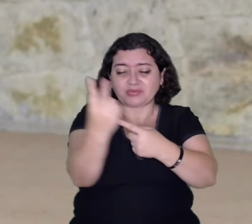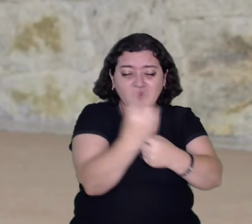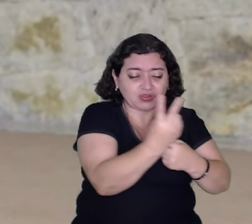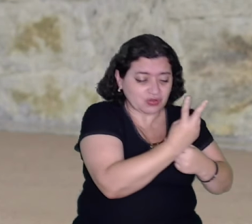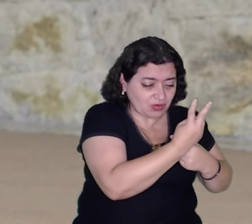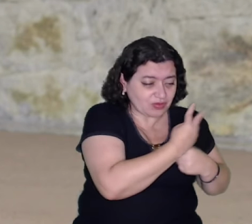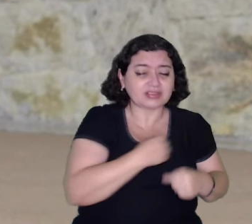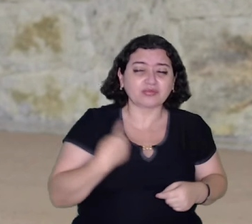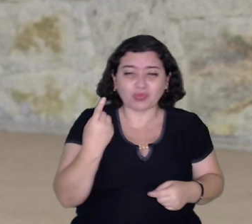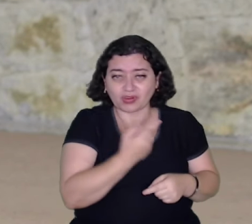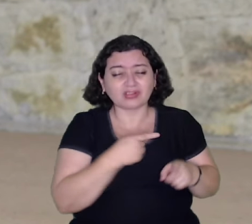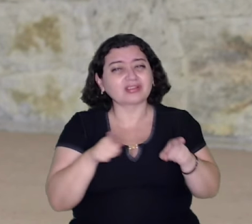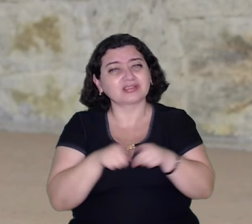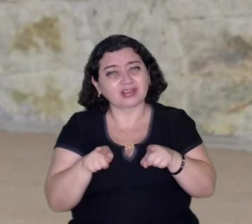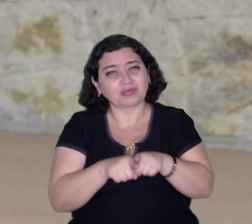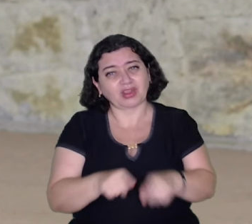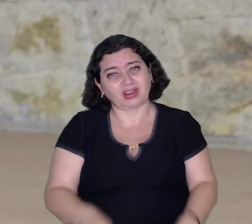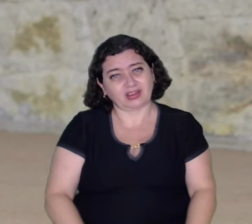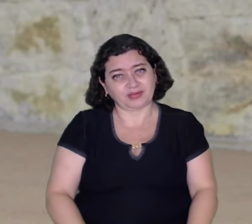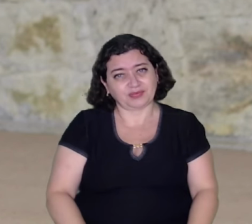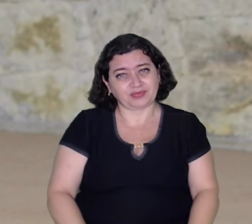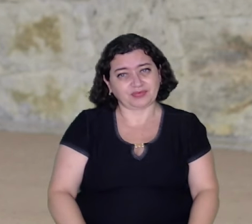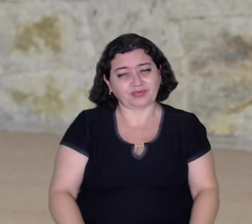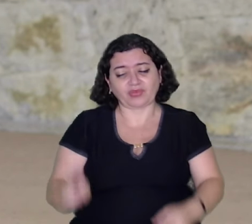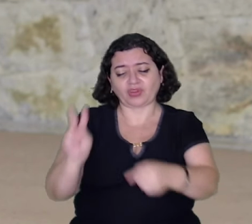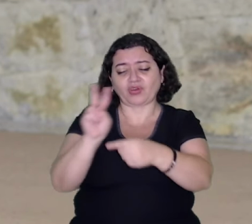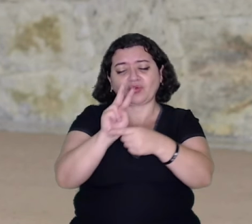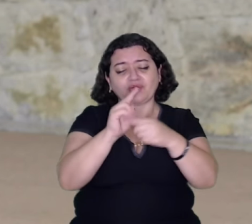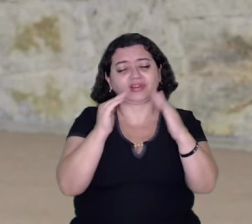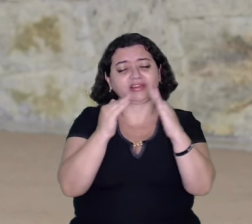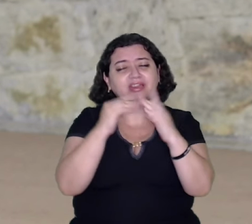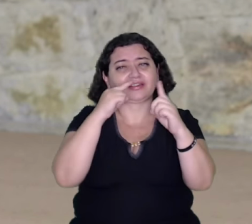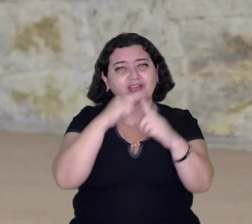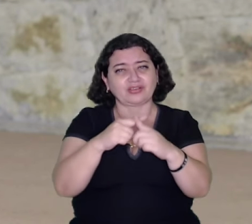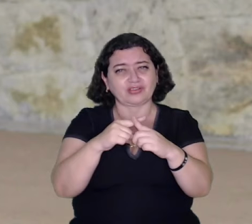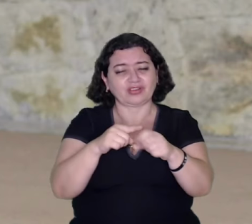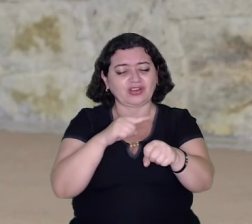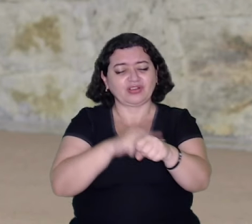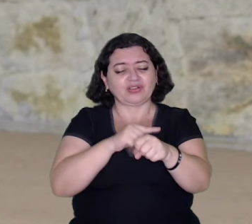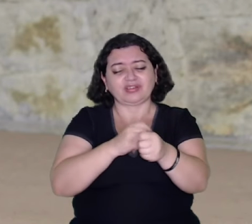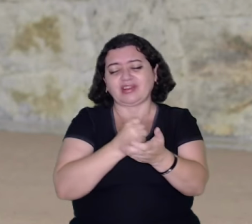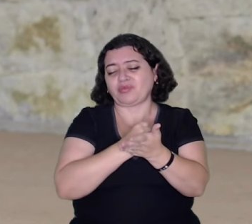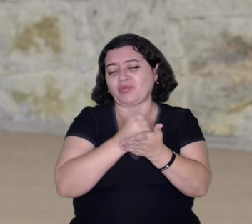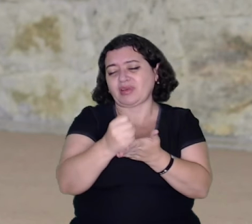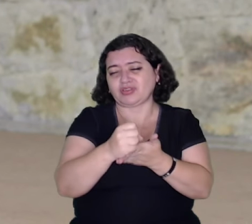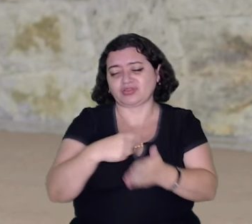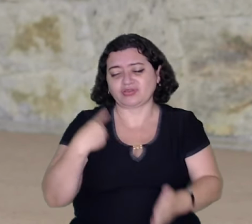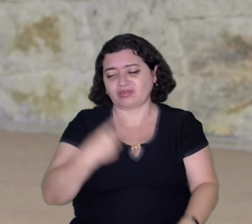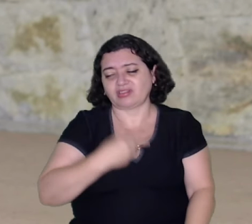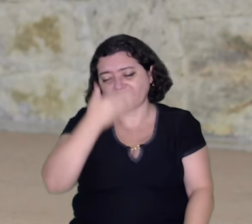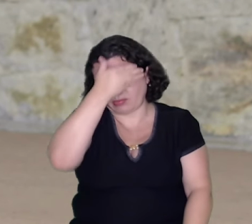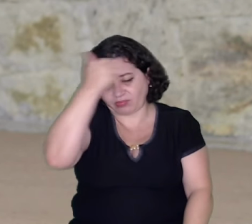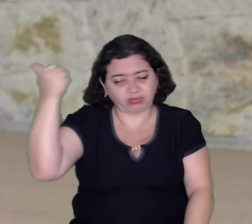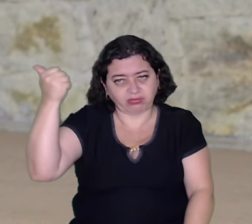nós, do cuidado da igreja. Às vezes o tempo passou e a gente esqueceu.